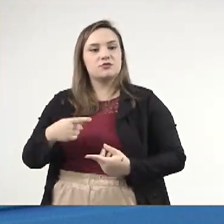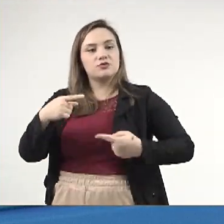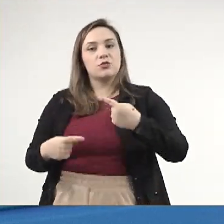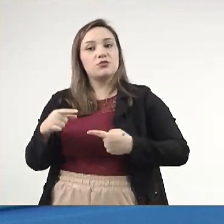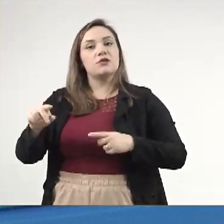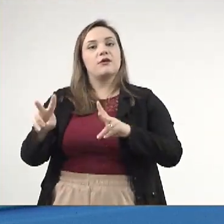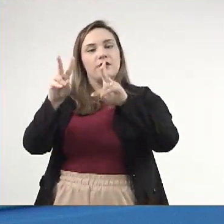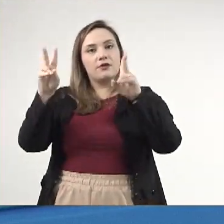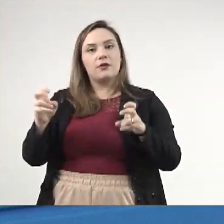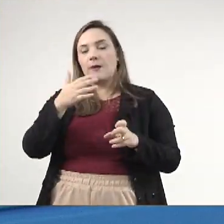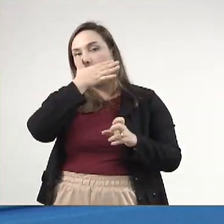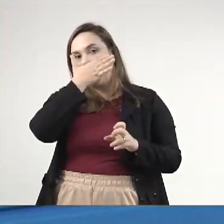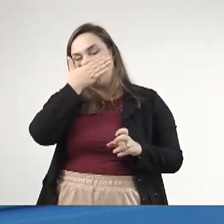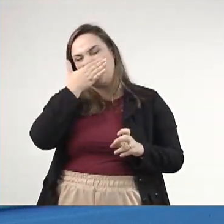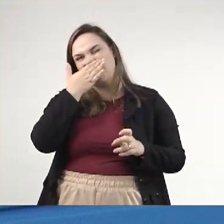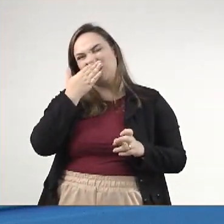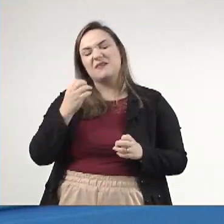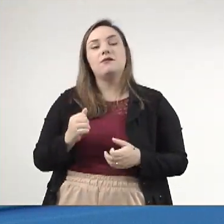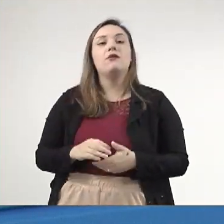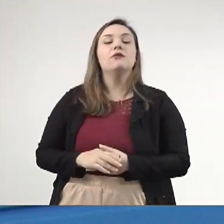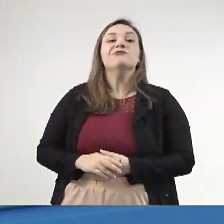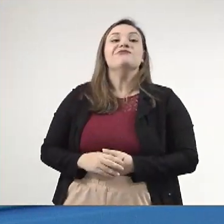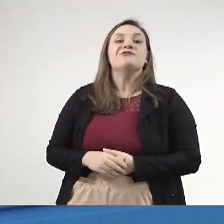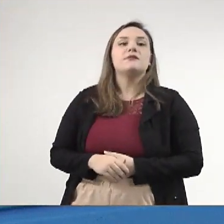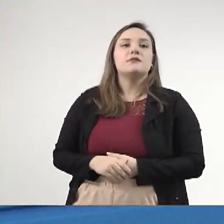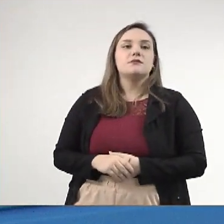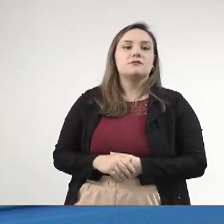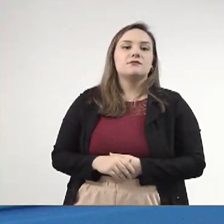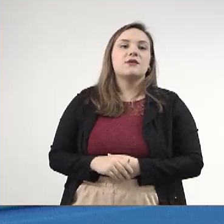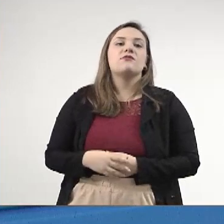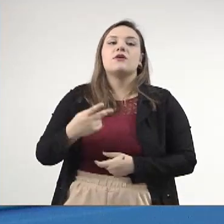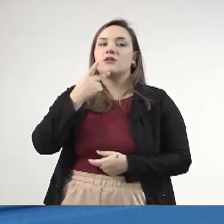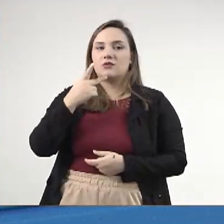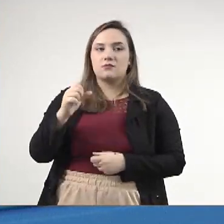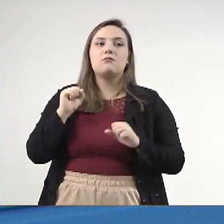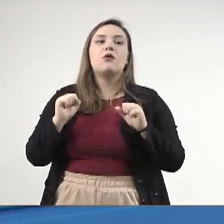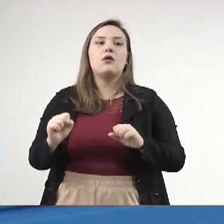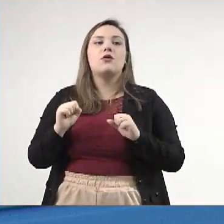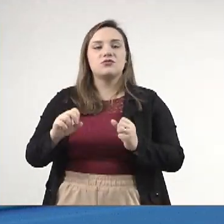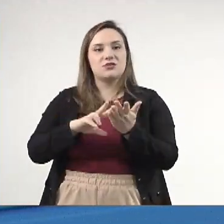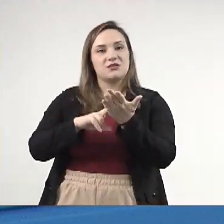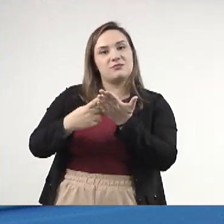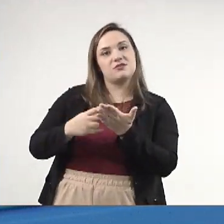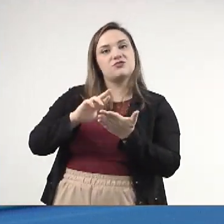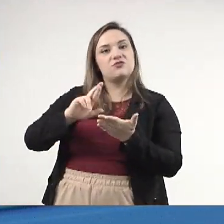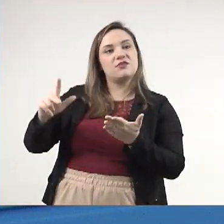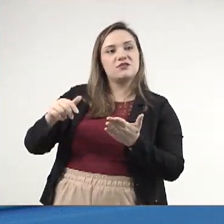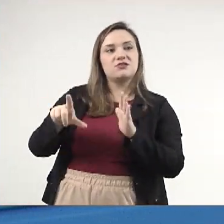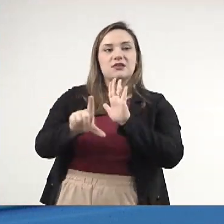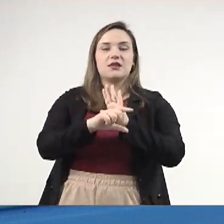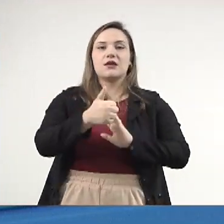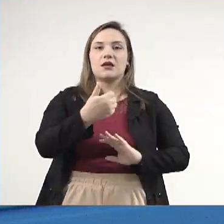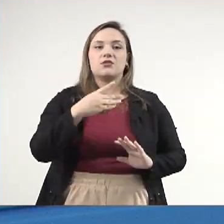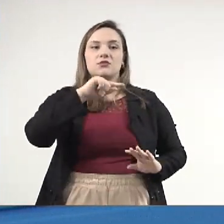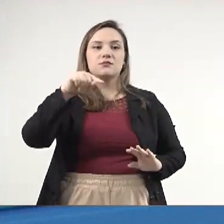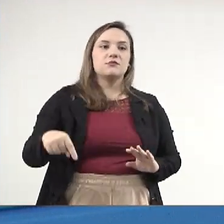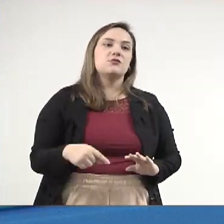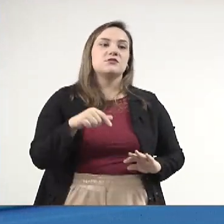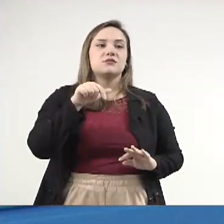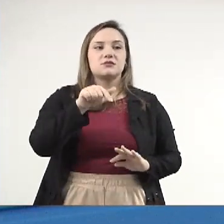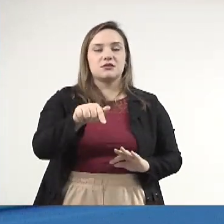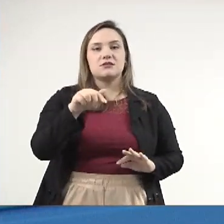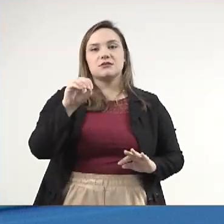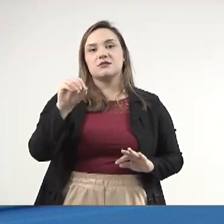questão. Na decisão, ele reconheceu o aparente conflito entre possíveis interpretações da Lei 14.701 de